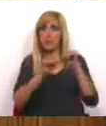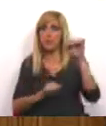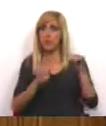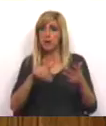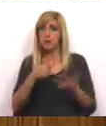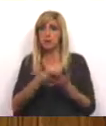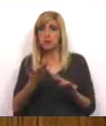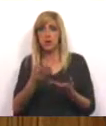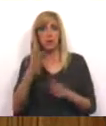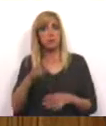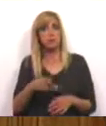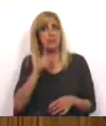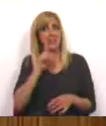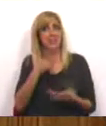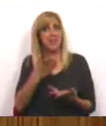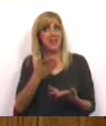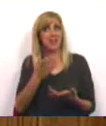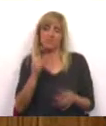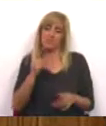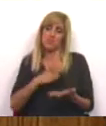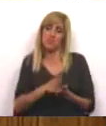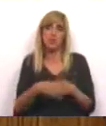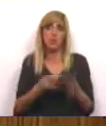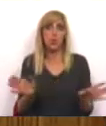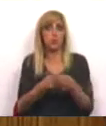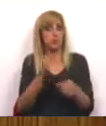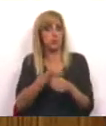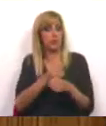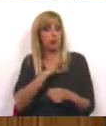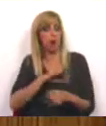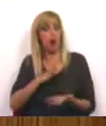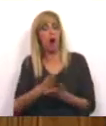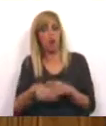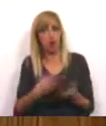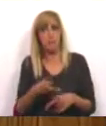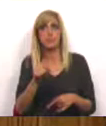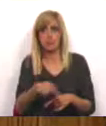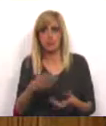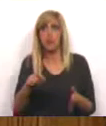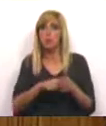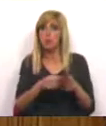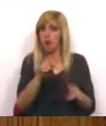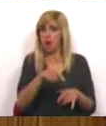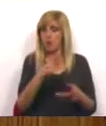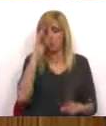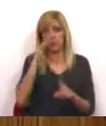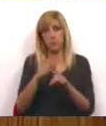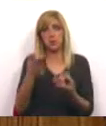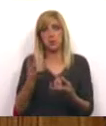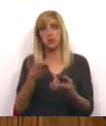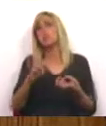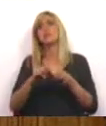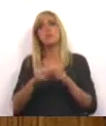remover uma flagrante injustiça que está instalada para um conjunto de profissionais. Importa a este propósito referir que em causa está